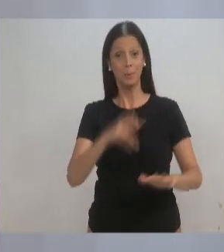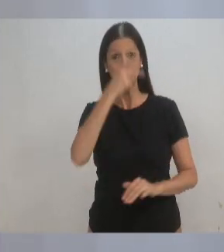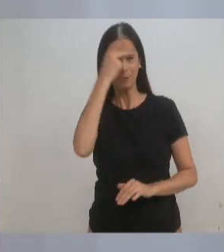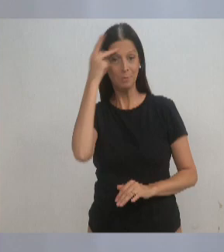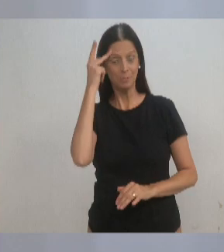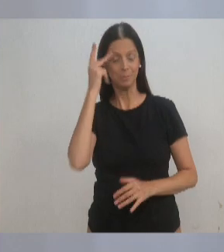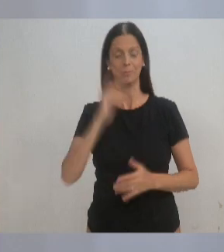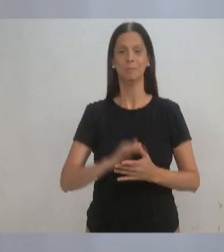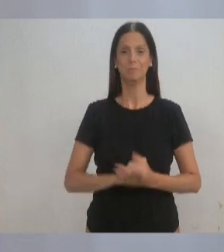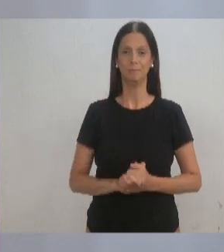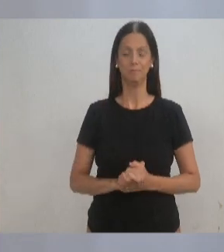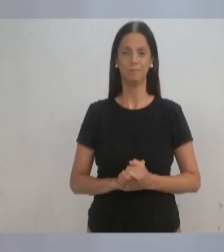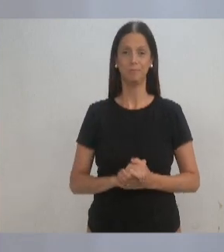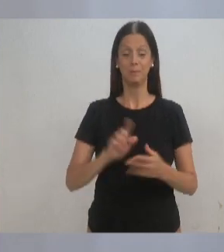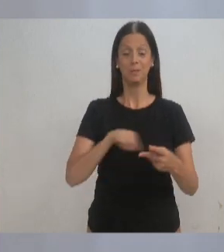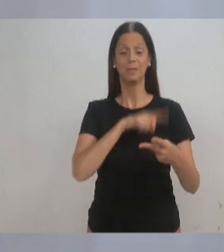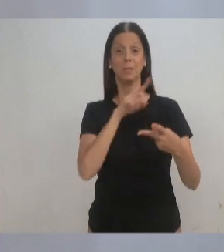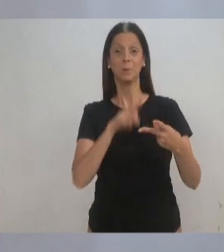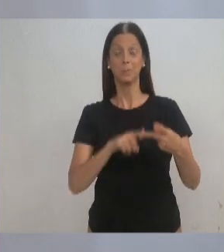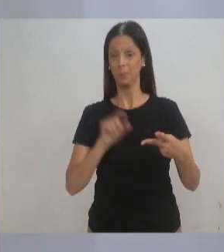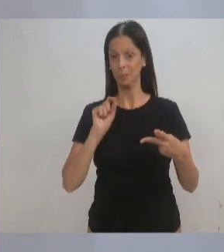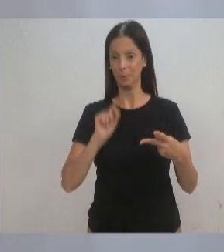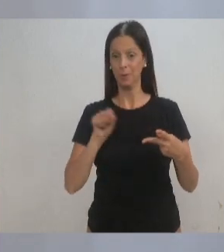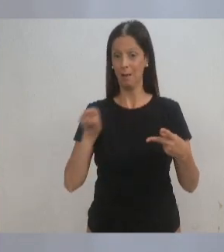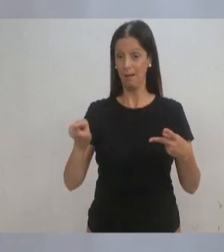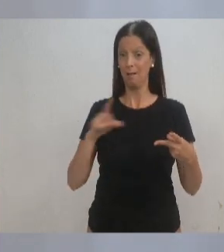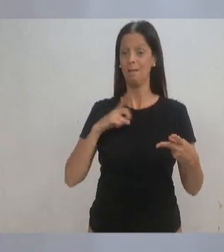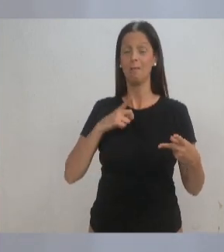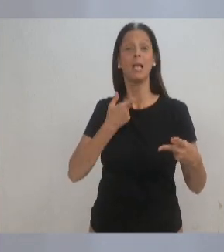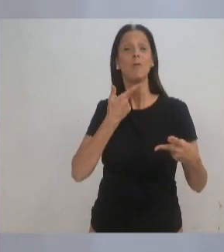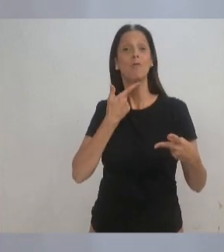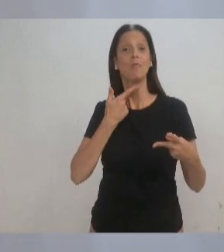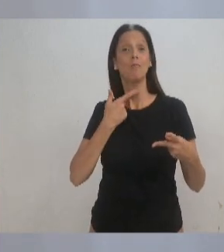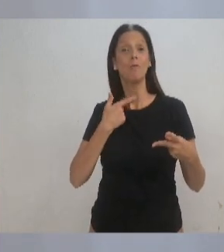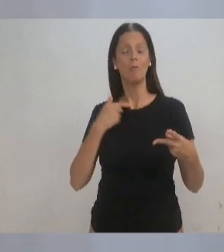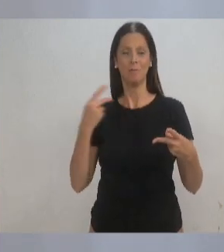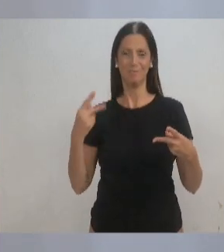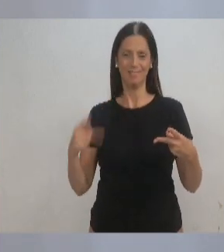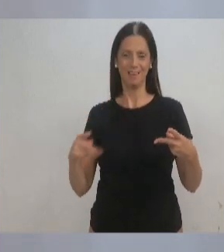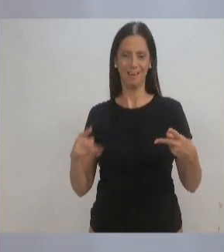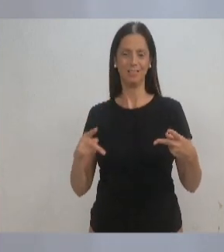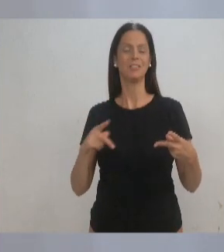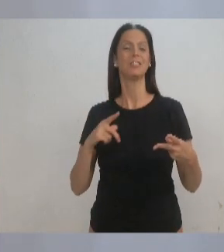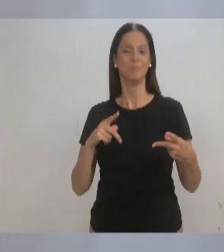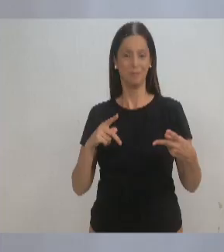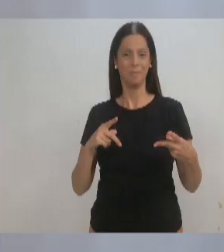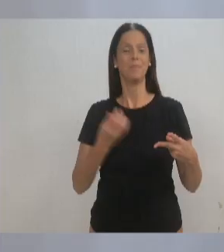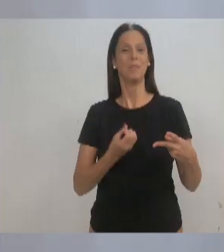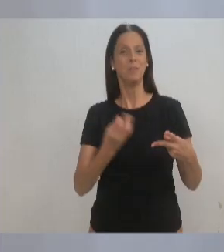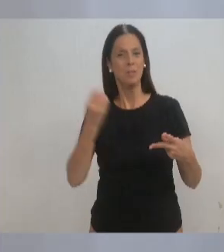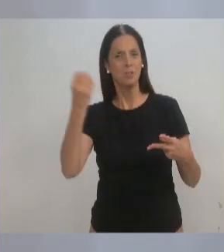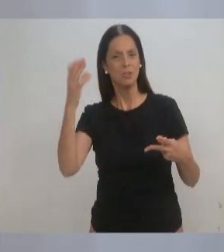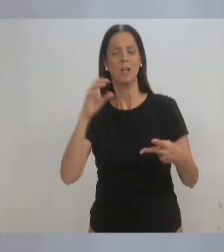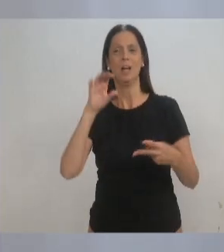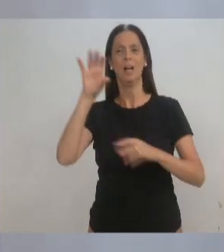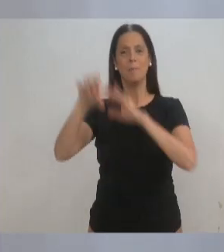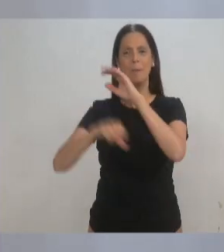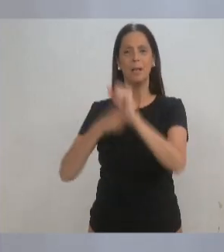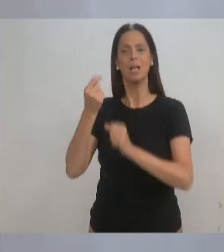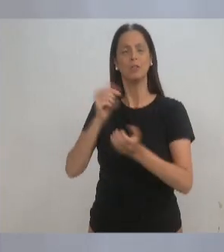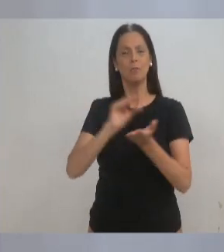pessoas. Depois, da vontade que ela tem, com todas as suas condições, de viajar e buscar